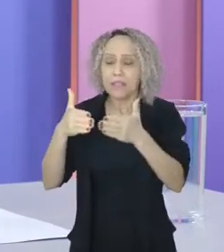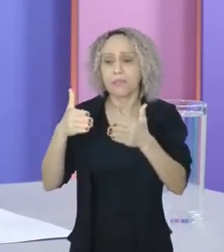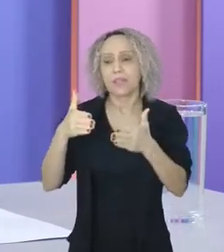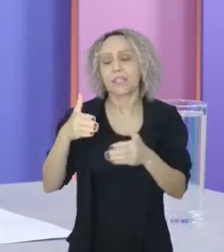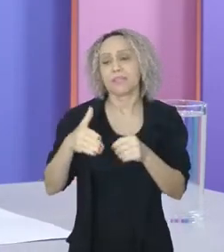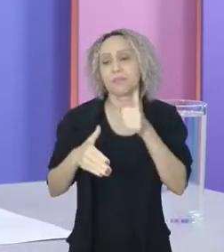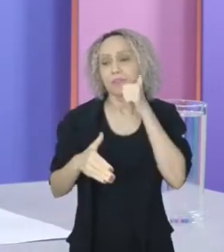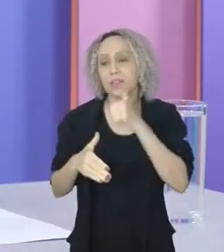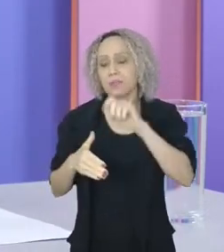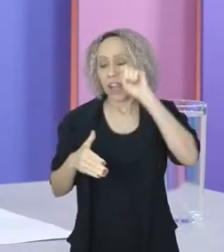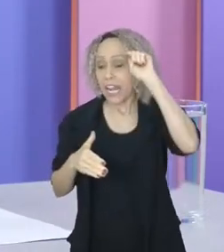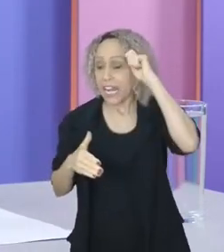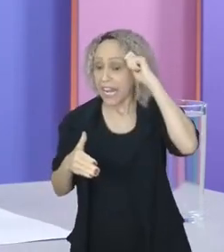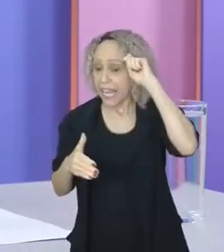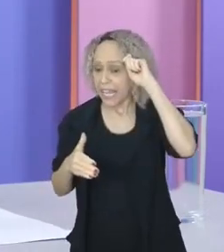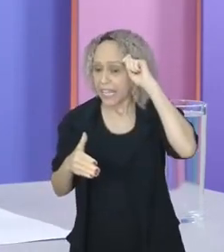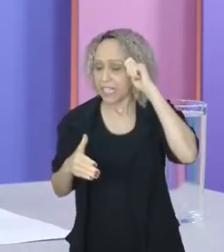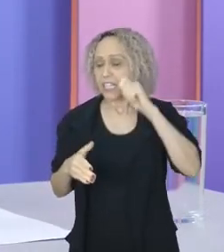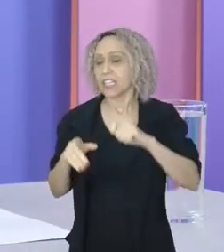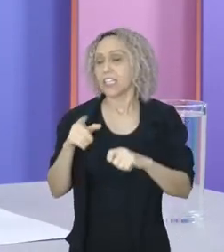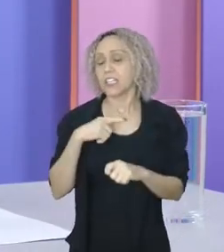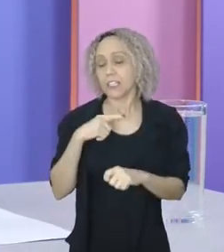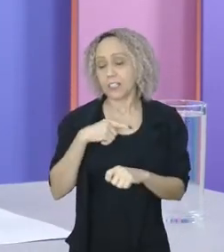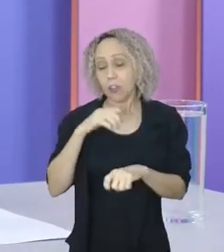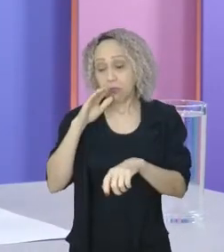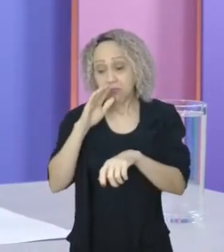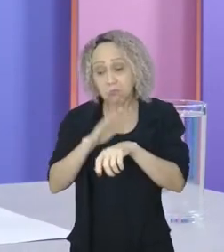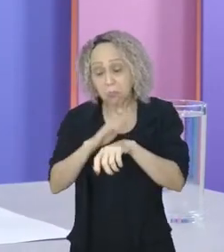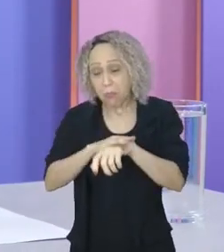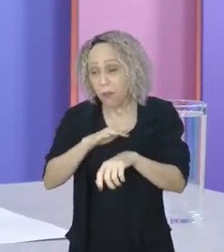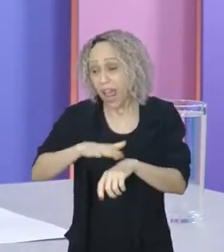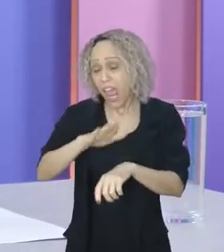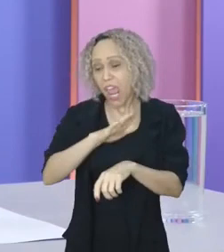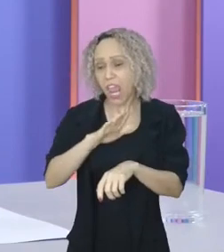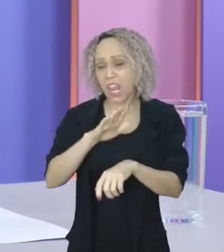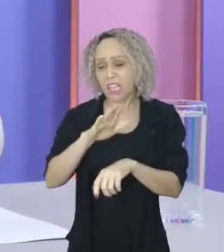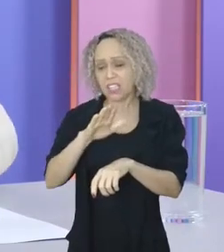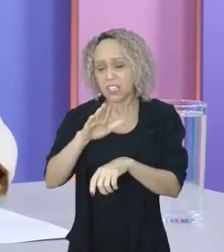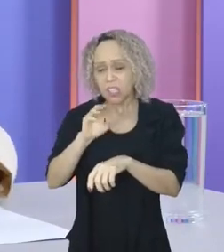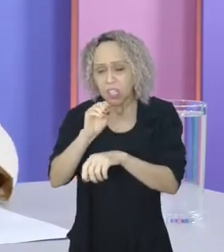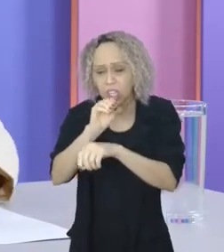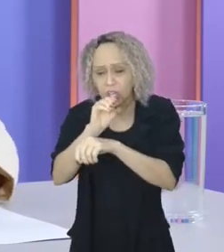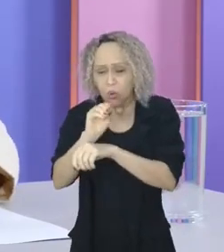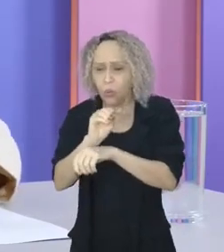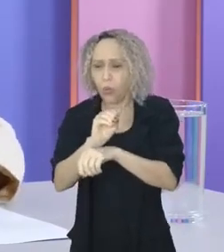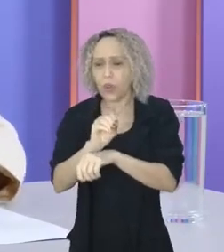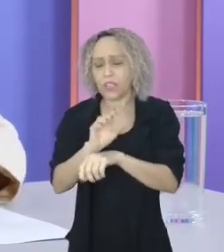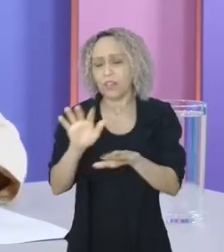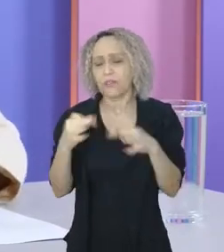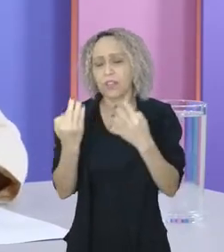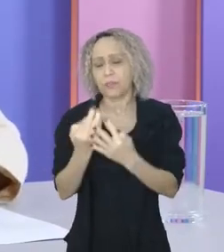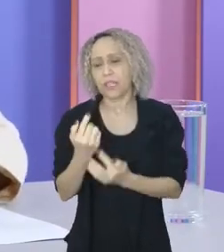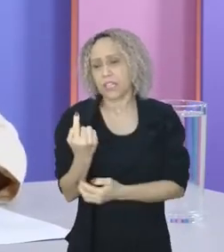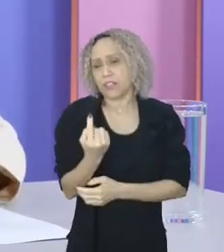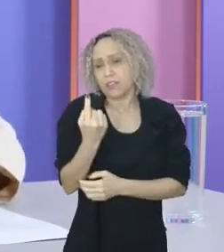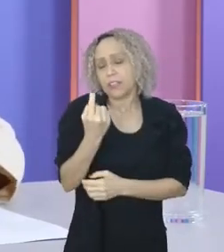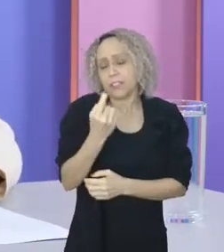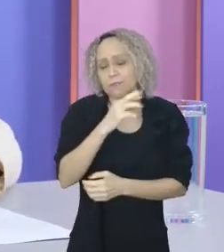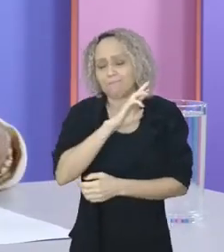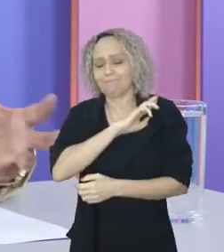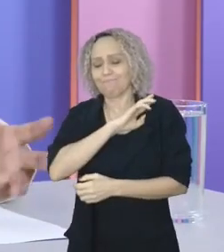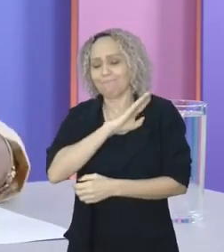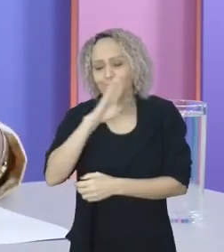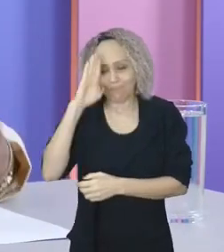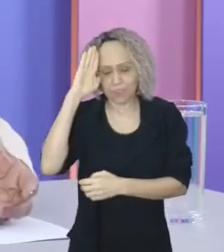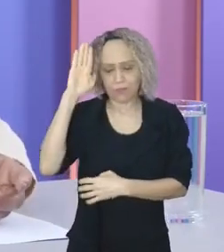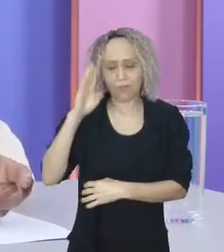negras chefes de família, que, ao meu ver, é a melhor forma de enfrentar a fome.